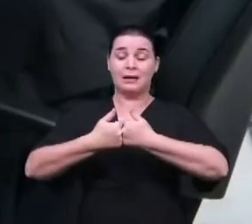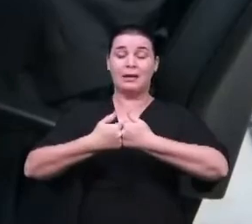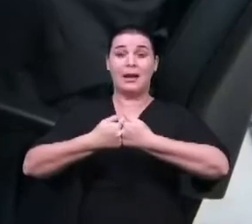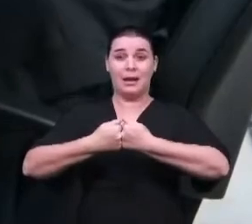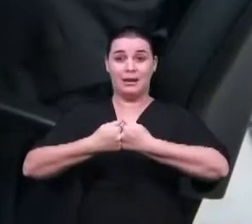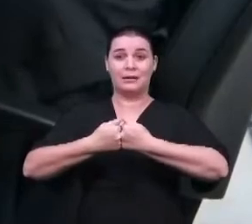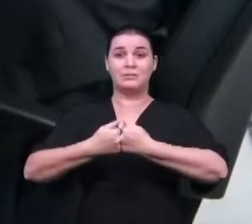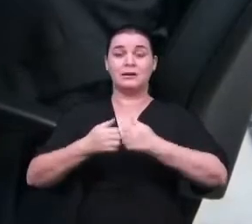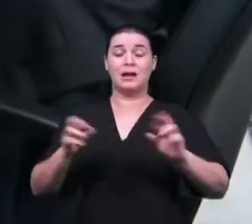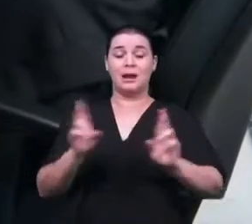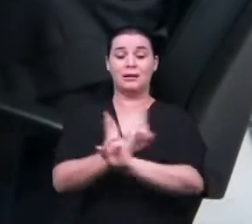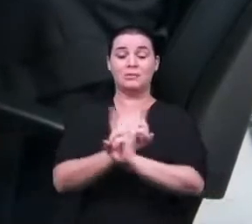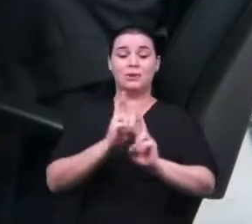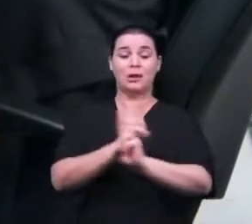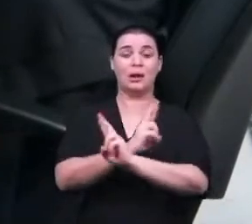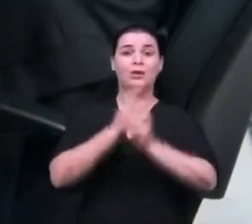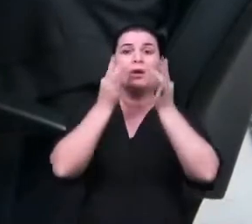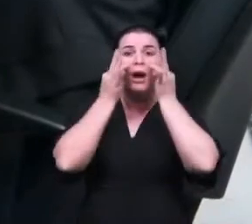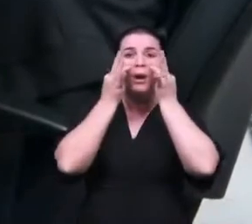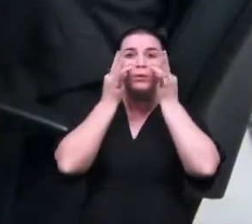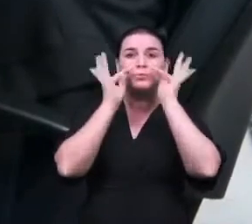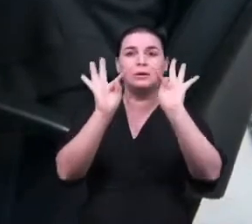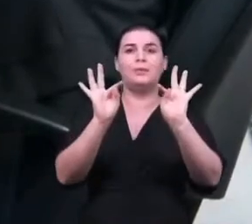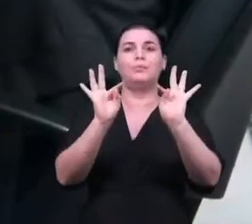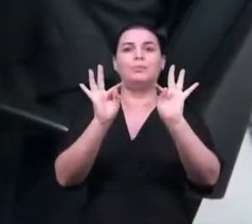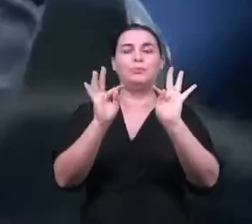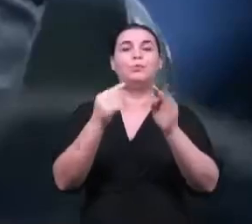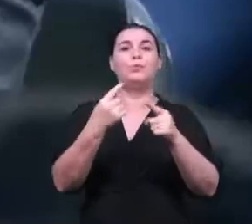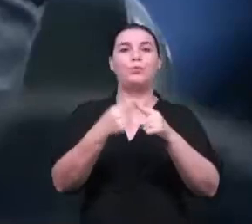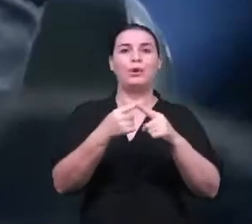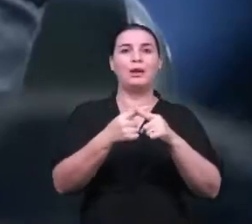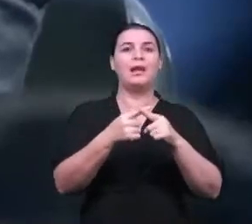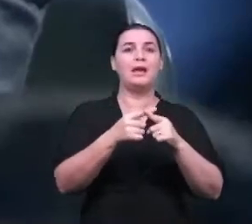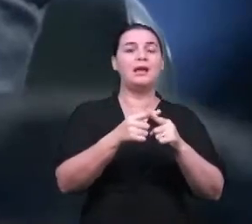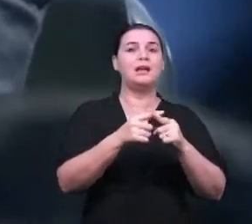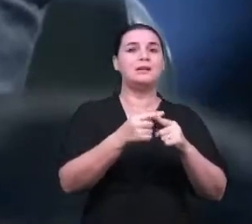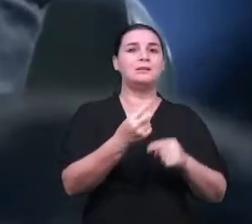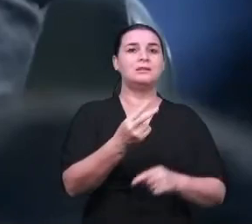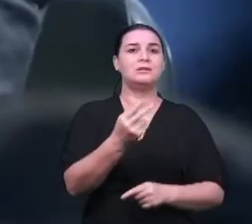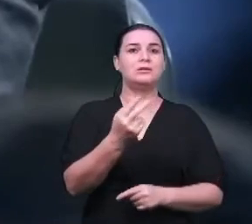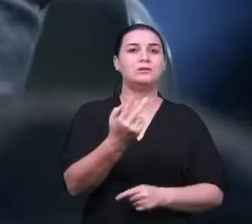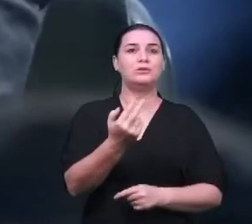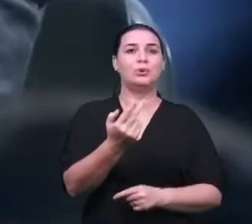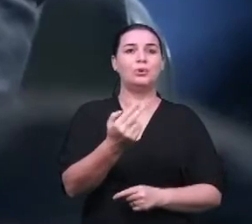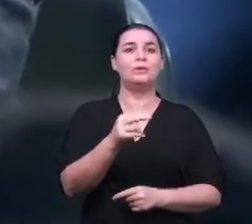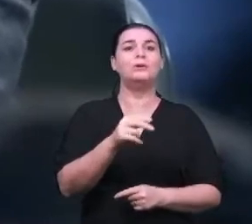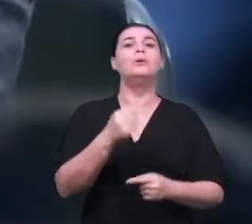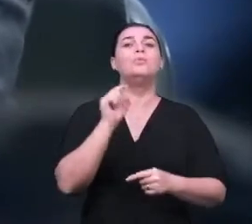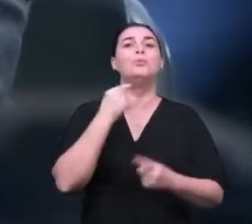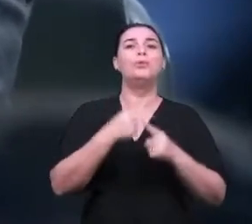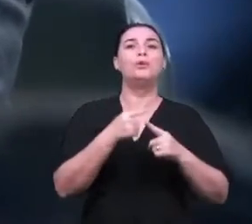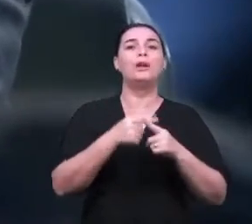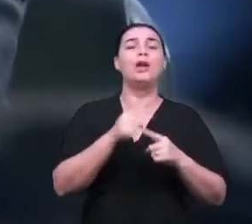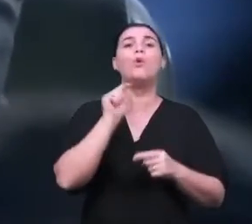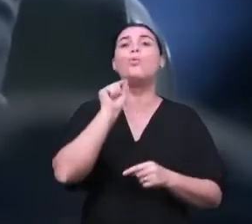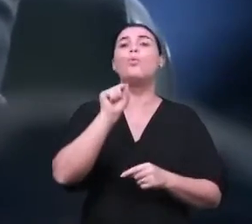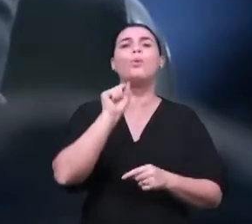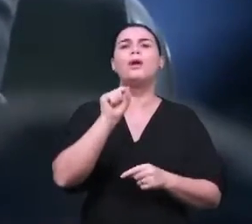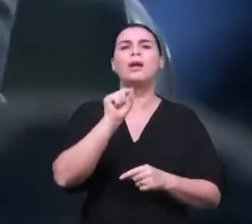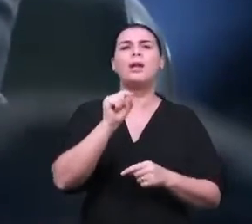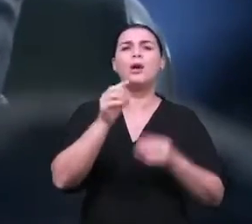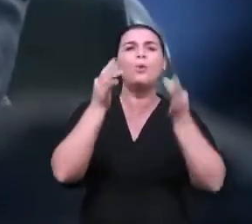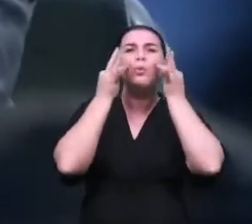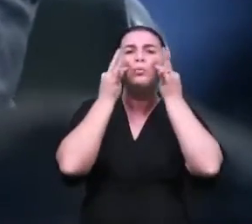causa desse incidente aqui relacionado, né? que é o temor?